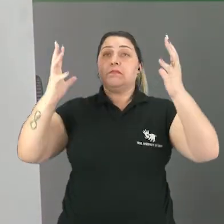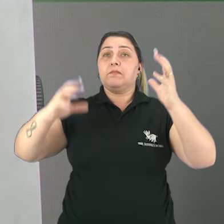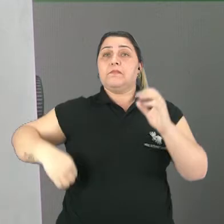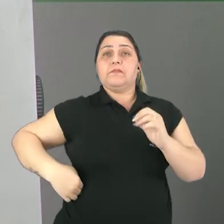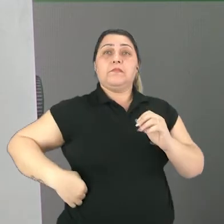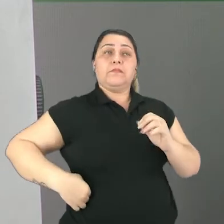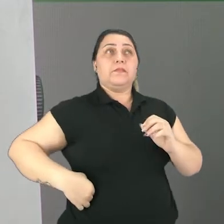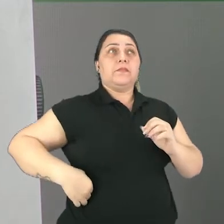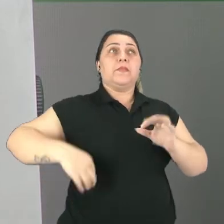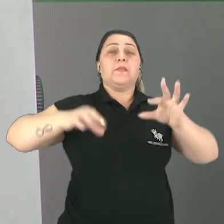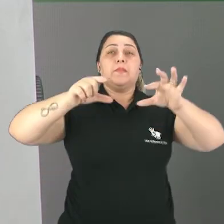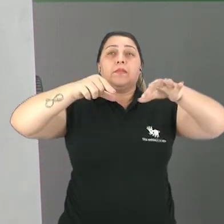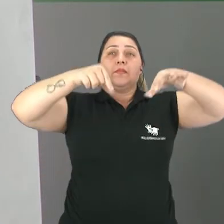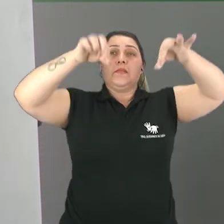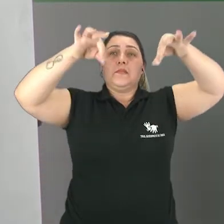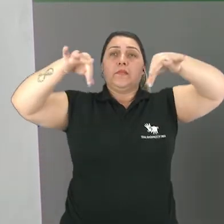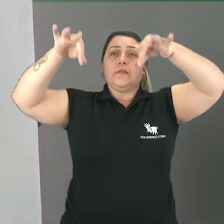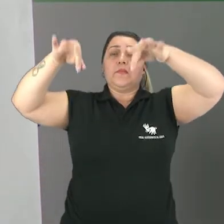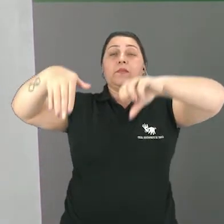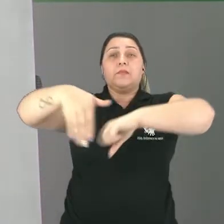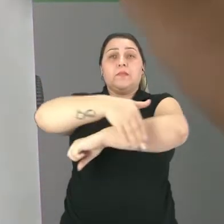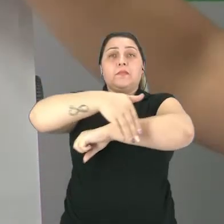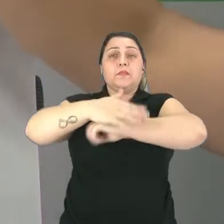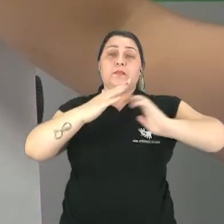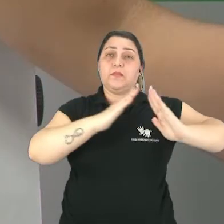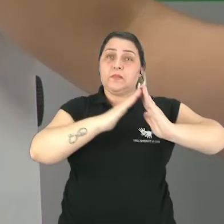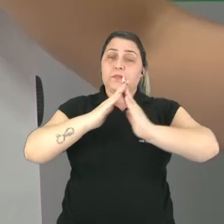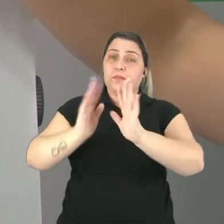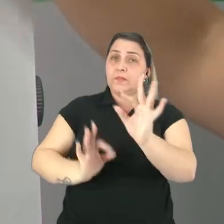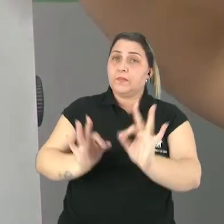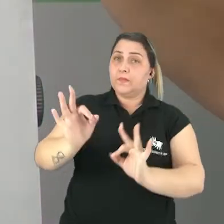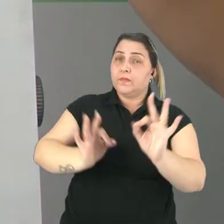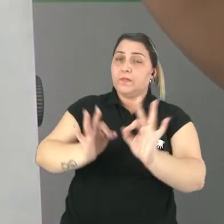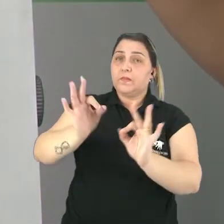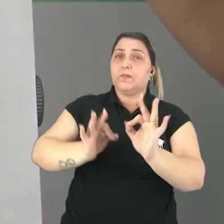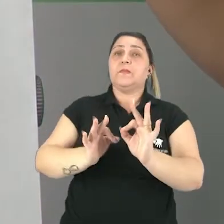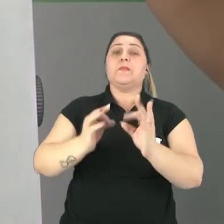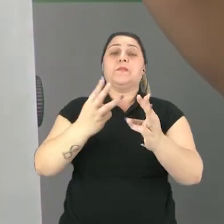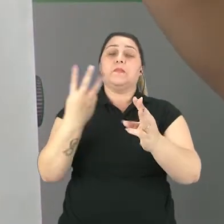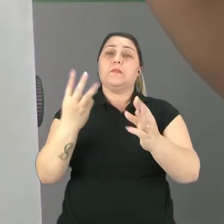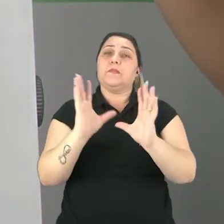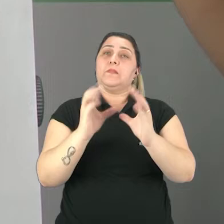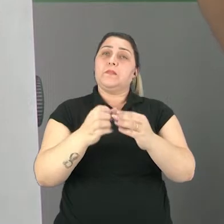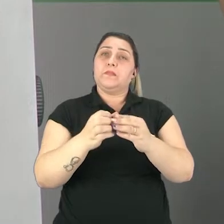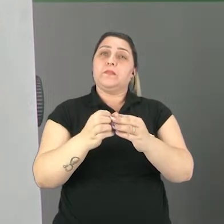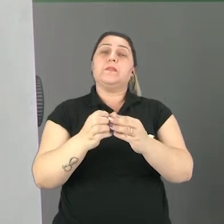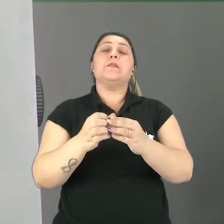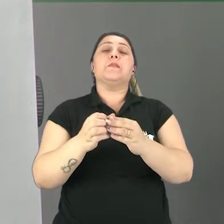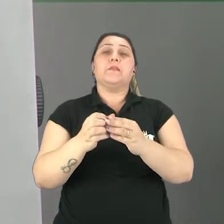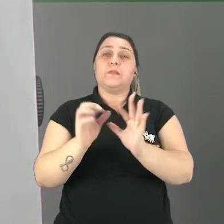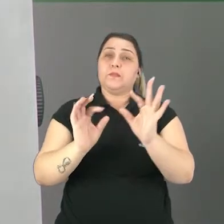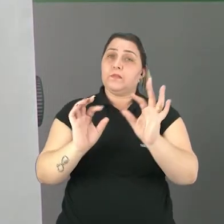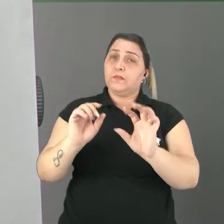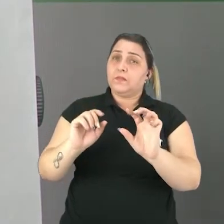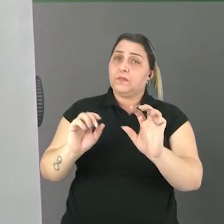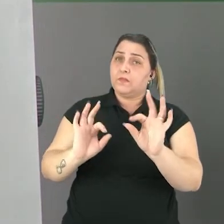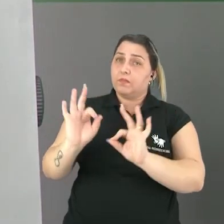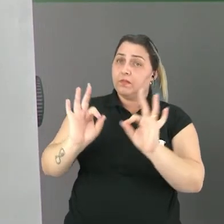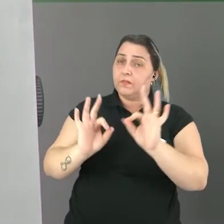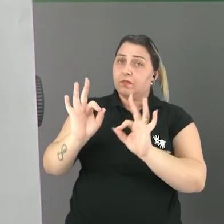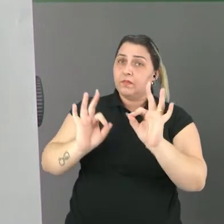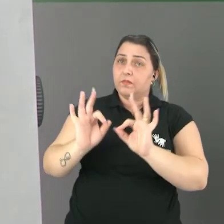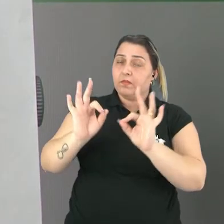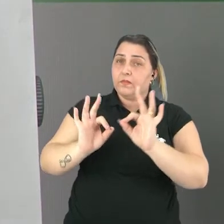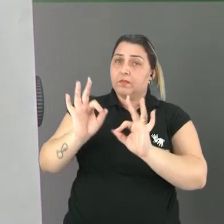vão pendurar bandeirinhas na rua e os vizinhos se organizaram em 3 grupos para confeccionar